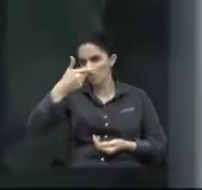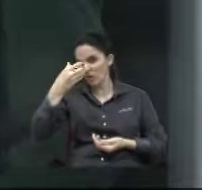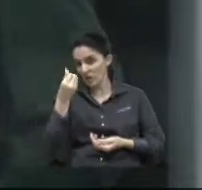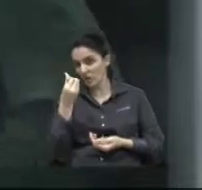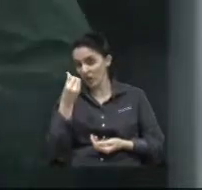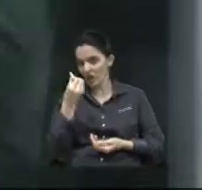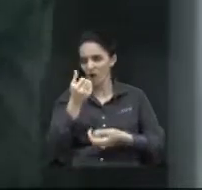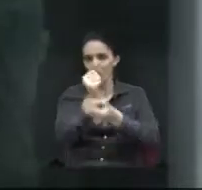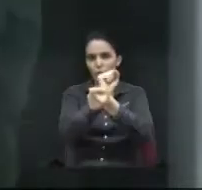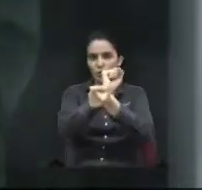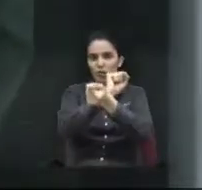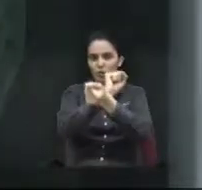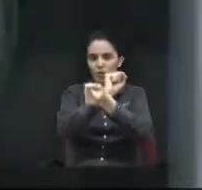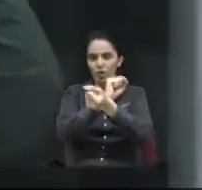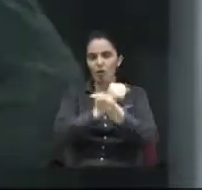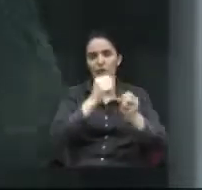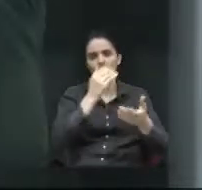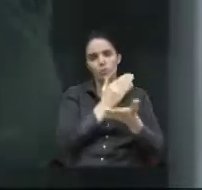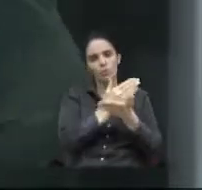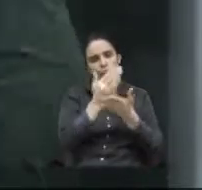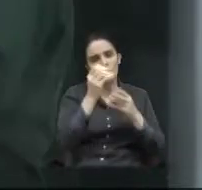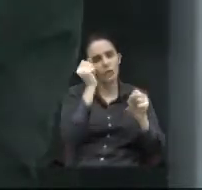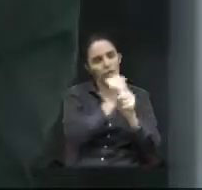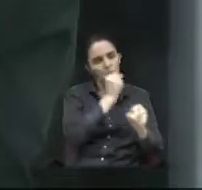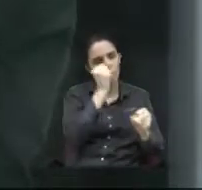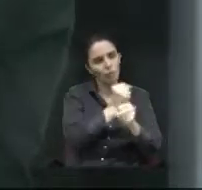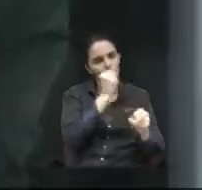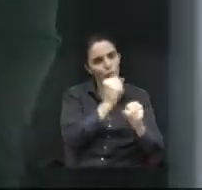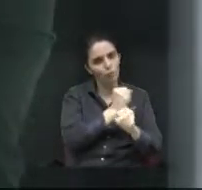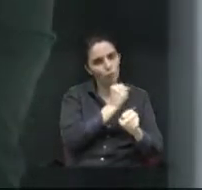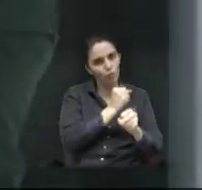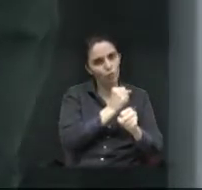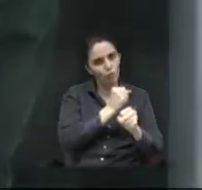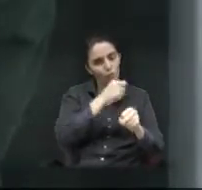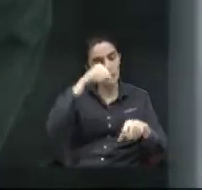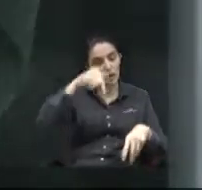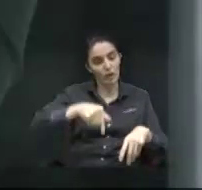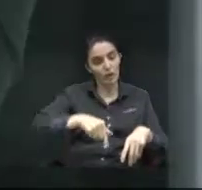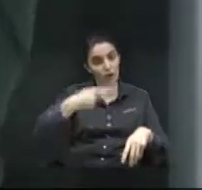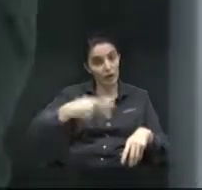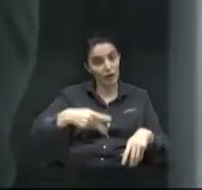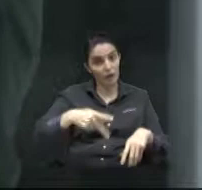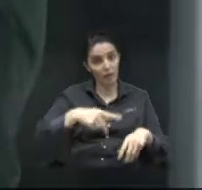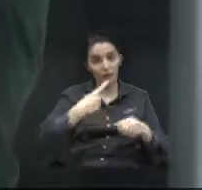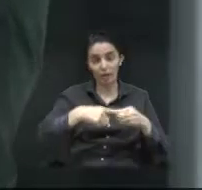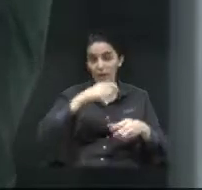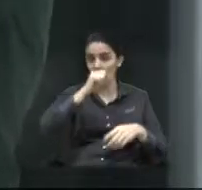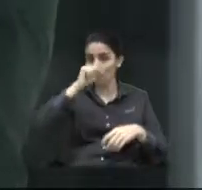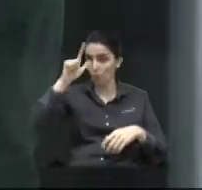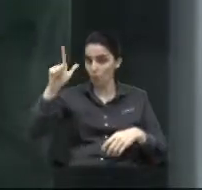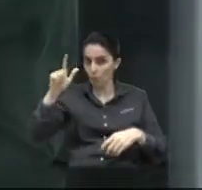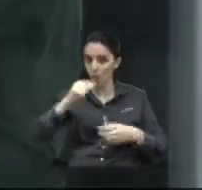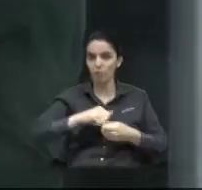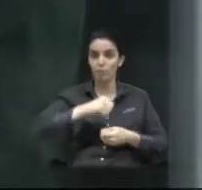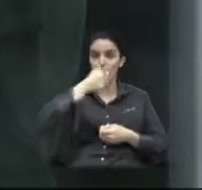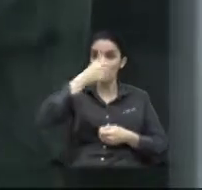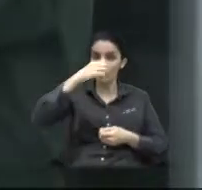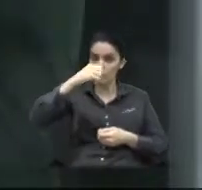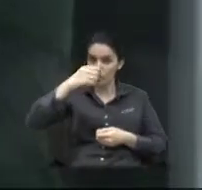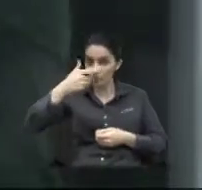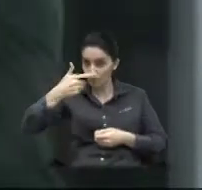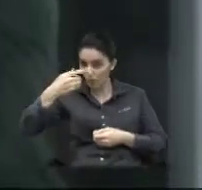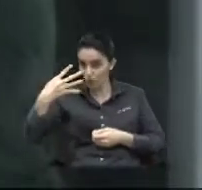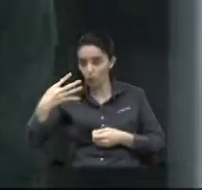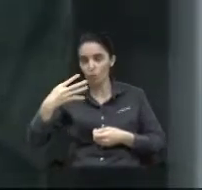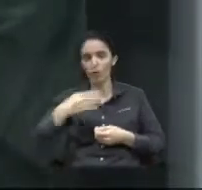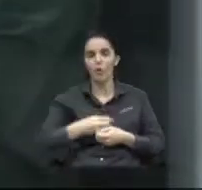escravos começaram a construir essa cidade. 1824, vereadora Érica, foi realmente quando deveriam ter terminado as estradas,